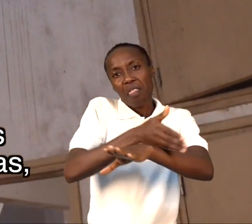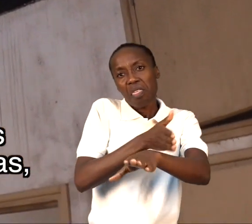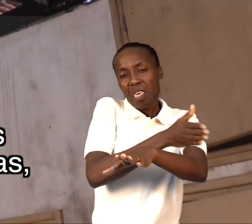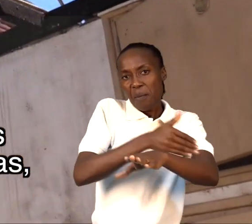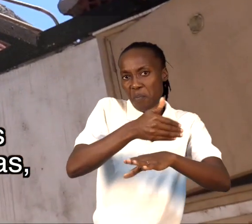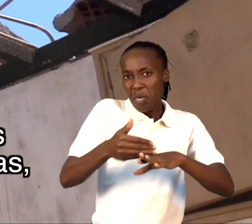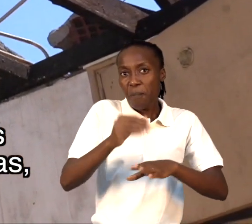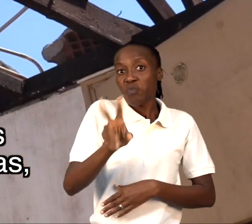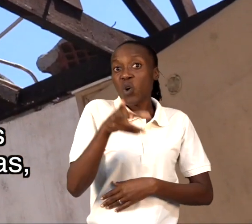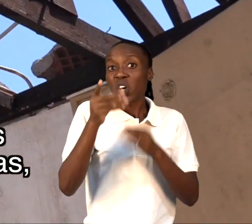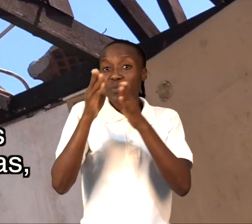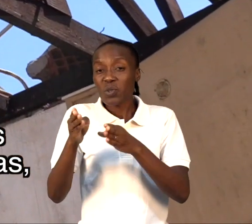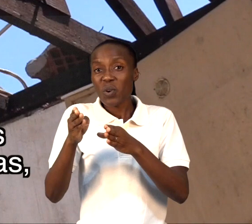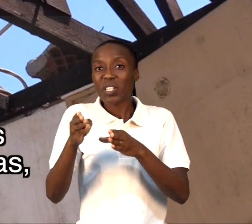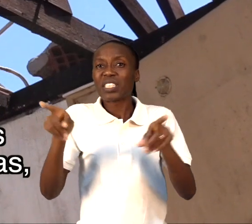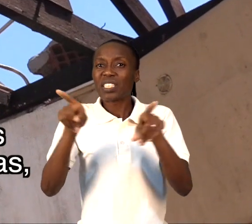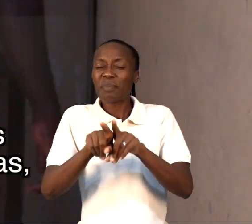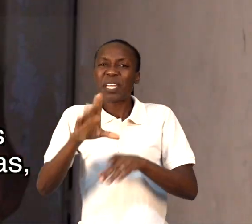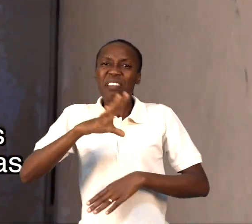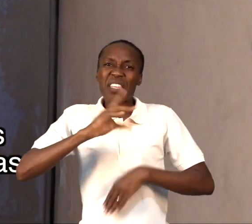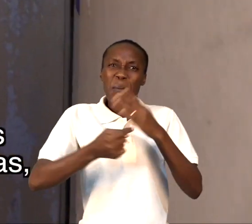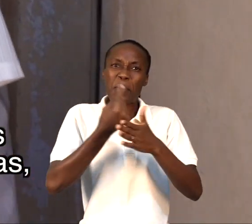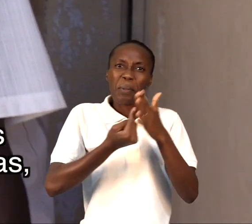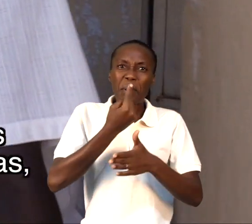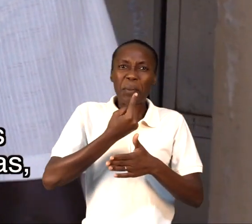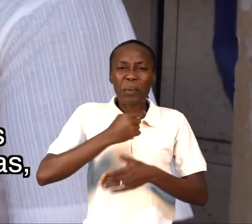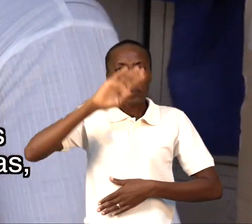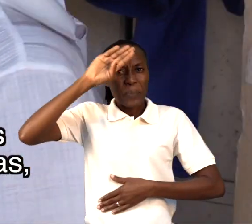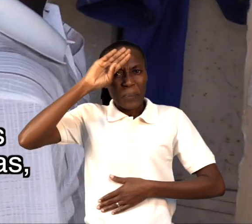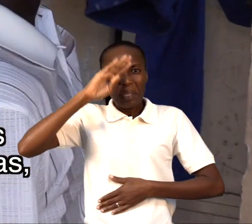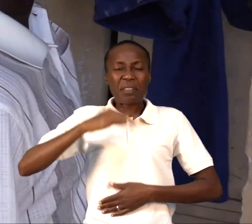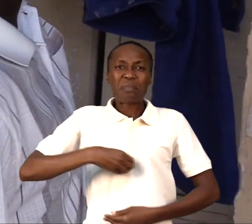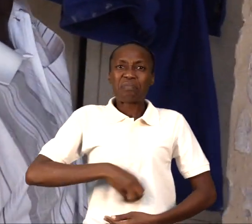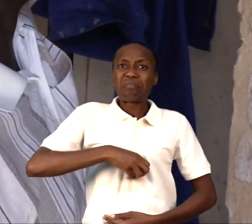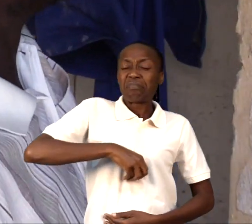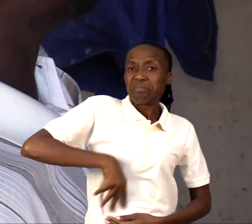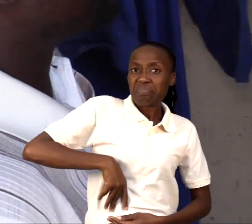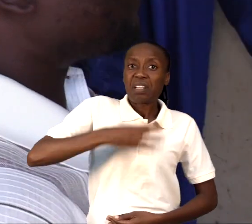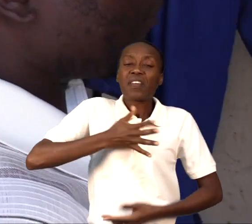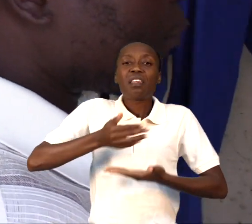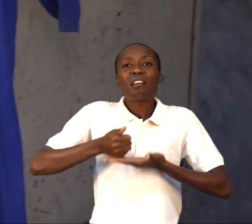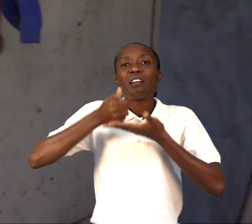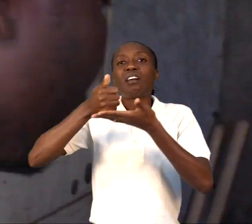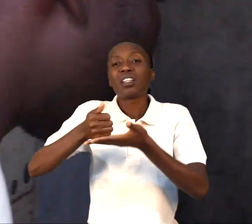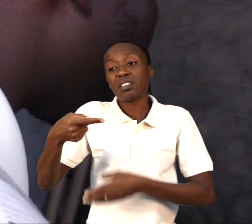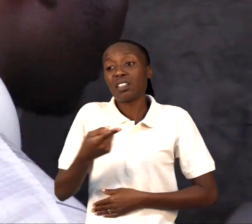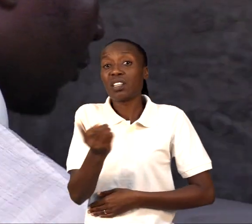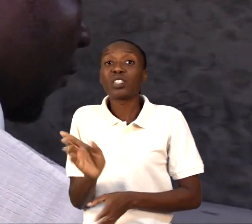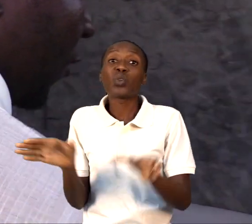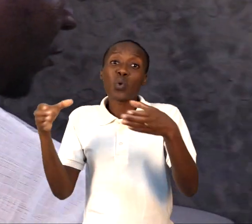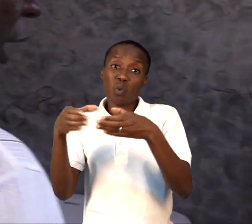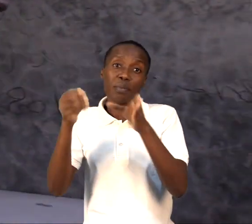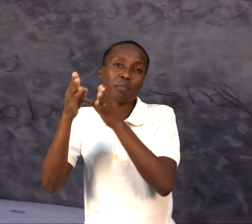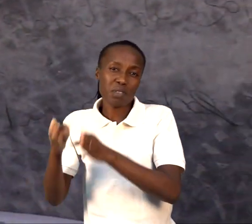feridos e, consequentemente, alguns também vinham já padecendo das suas patologias, diarreia. Então, tínhamos que